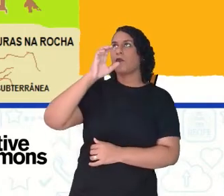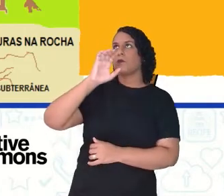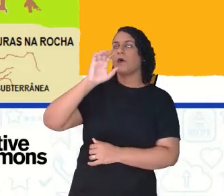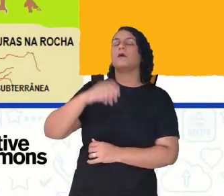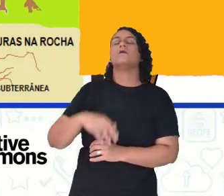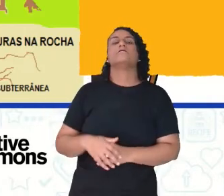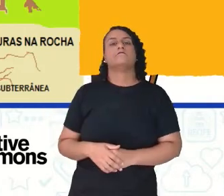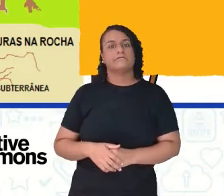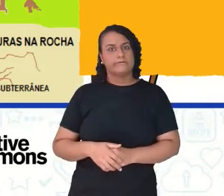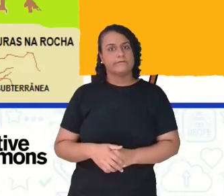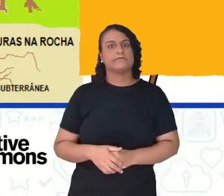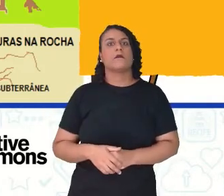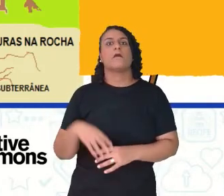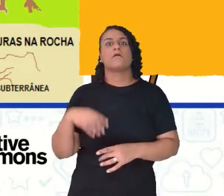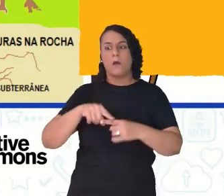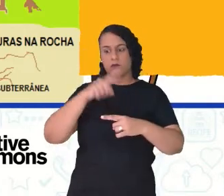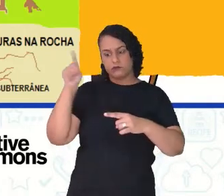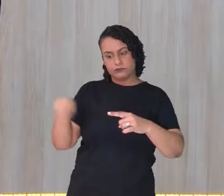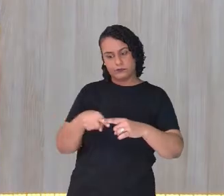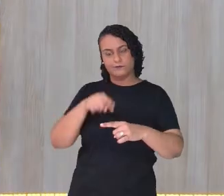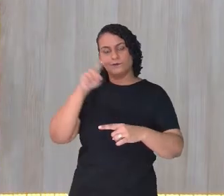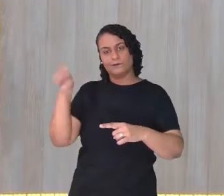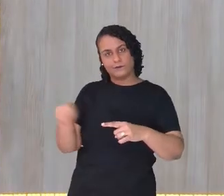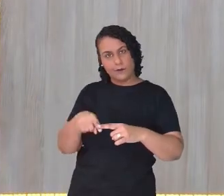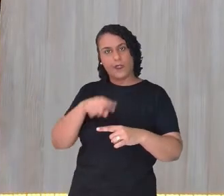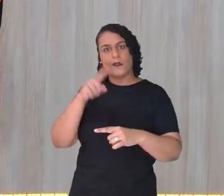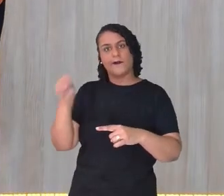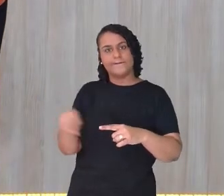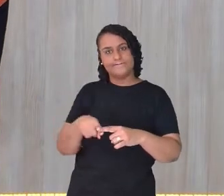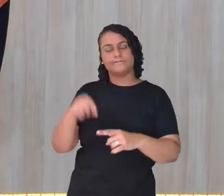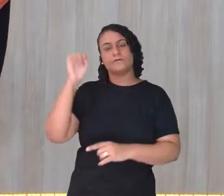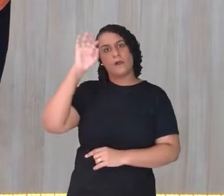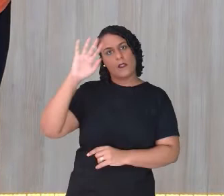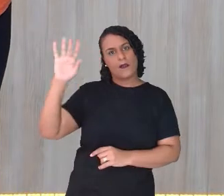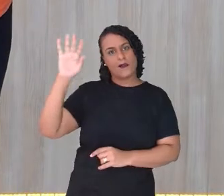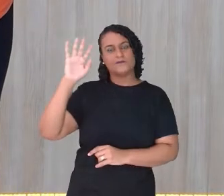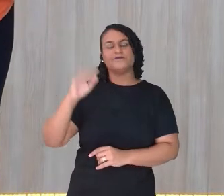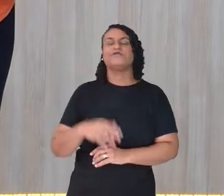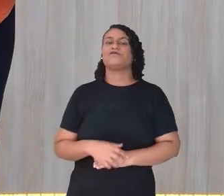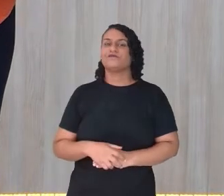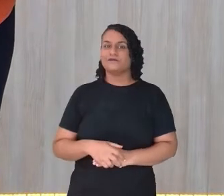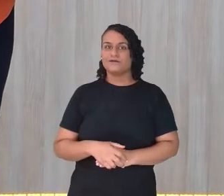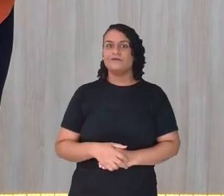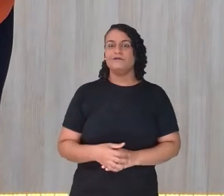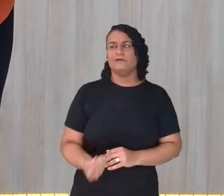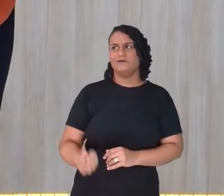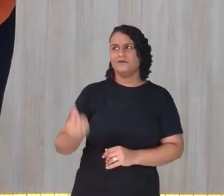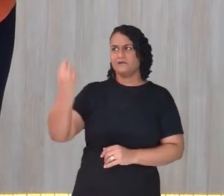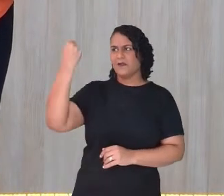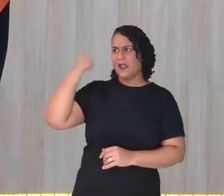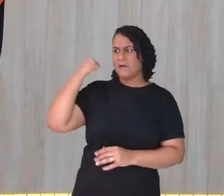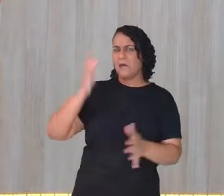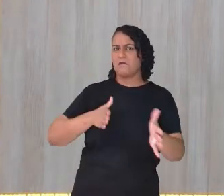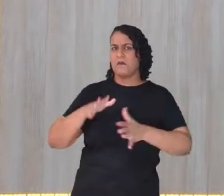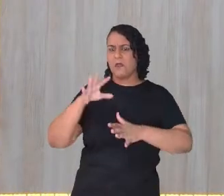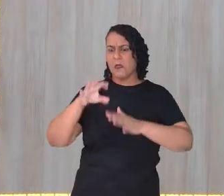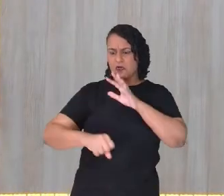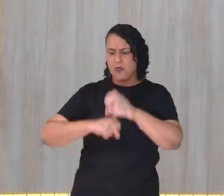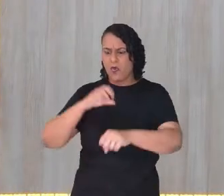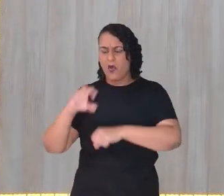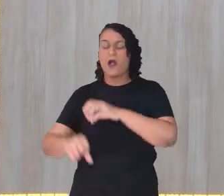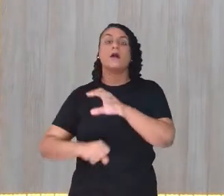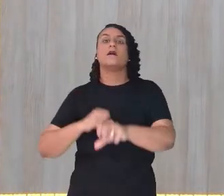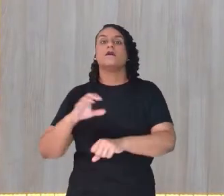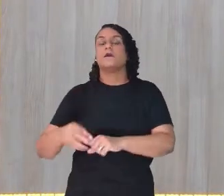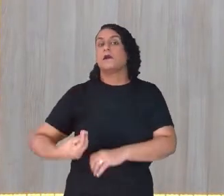durante muitos anos, né? Então imagine que na época da exploração do nosso país, onde